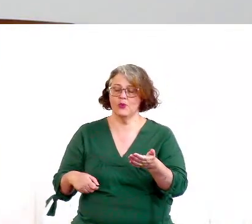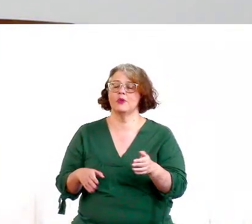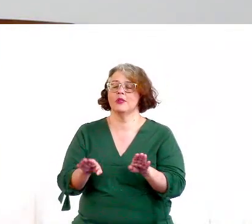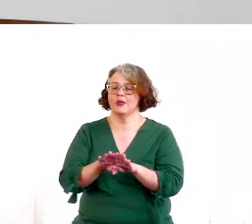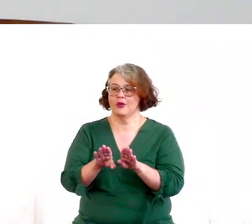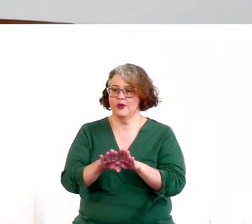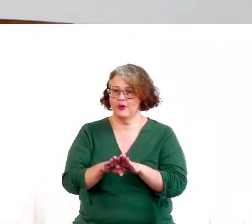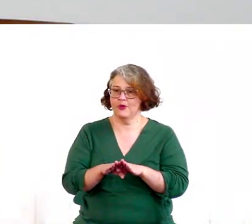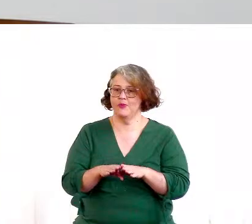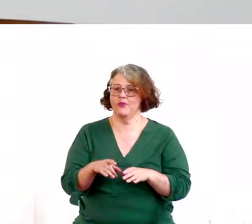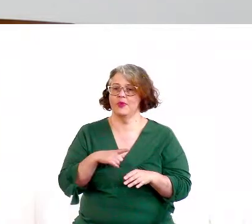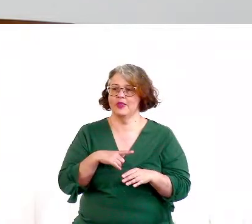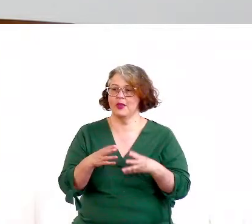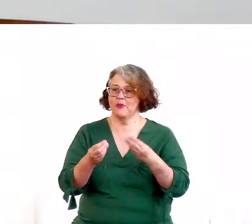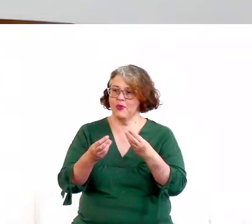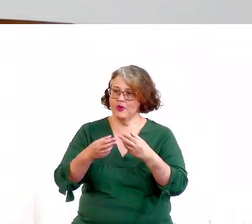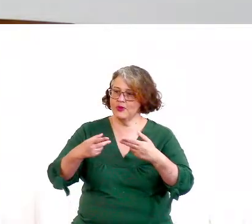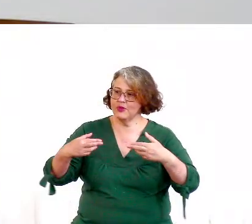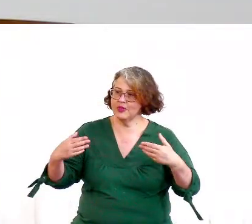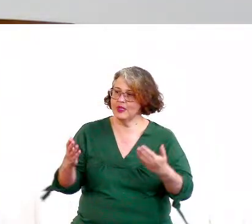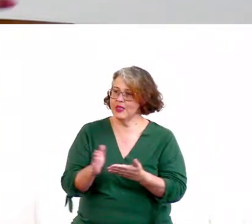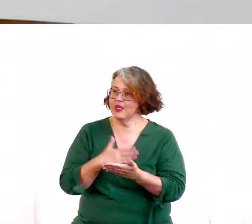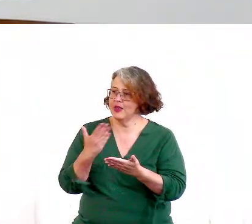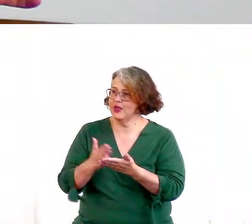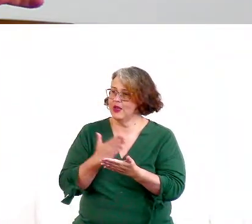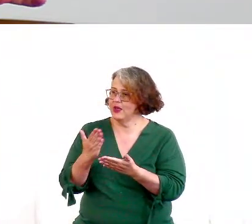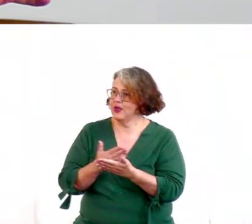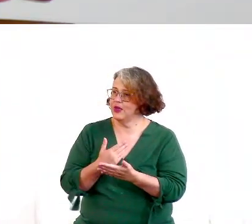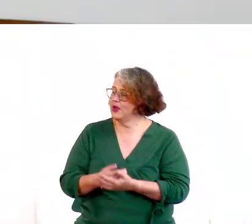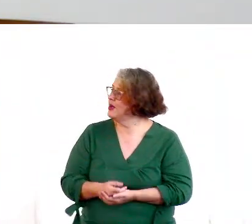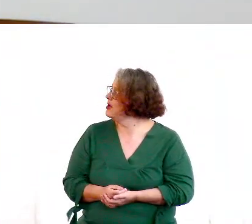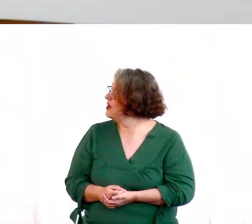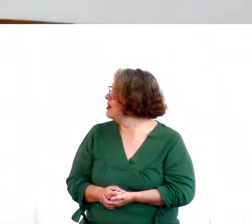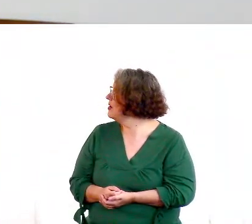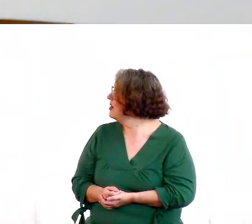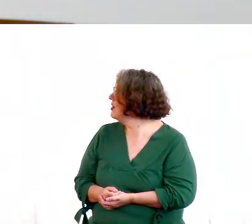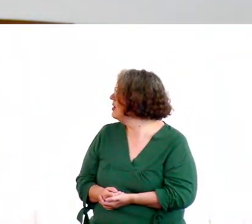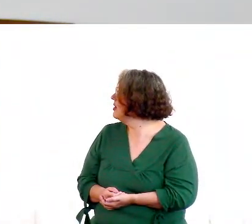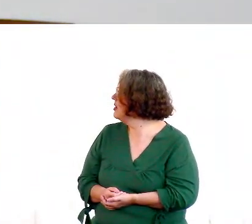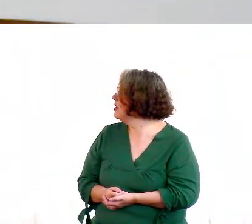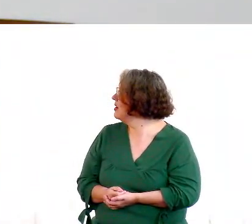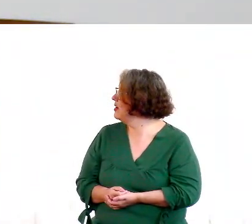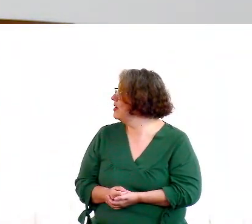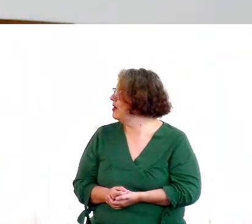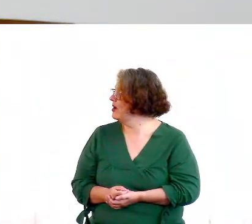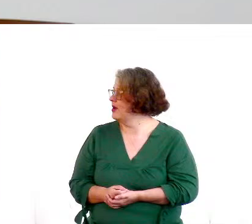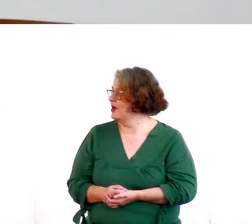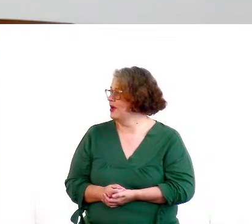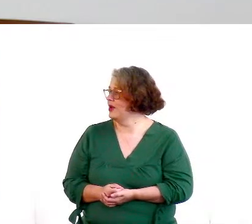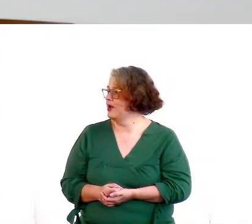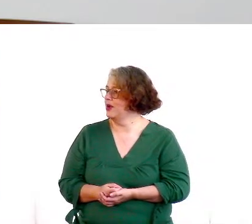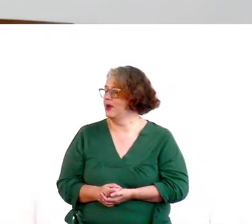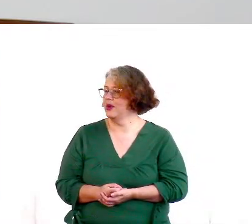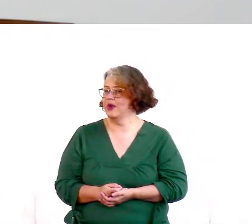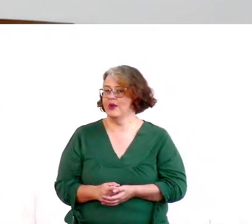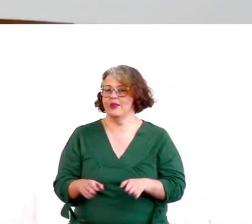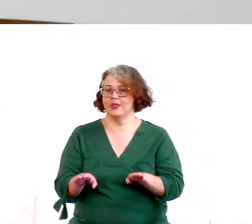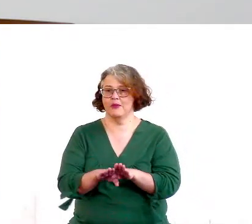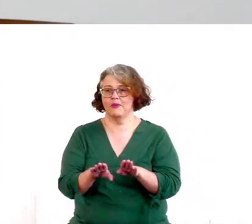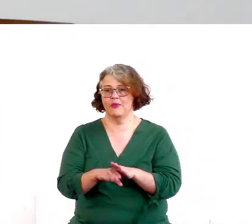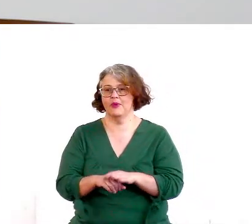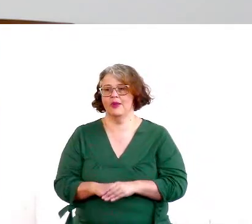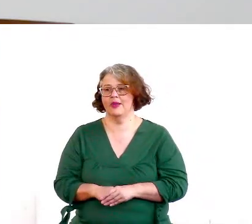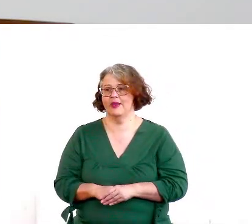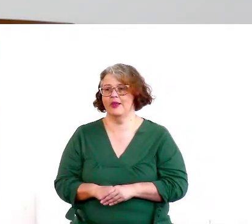Brilha a Sua Luz, acho que é o fim do calvinismo, é futuro do calvinismo, e também